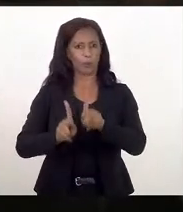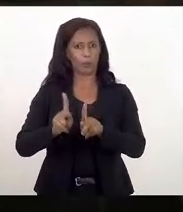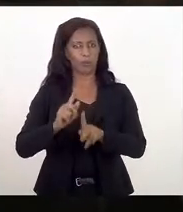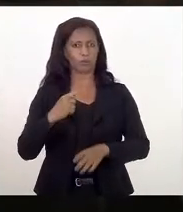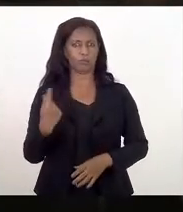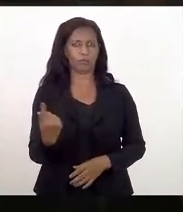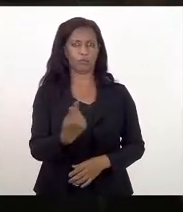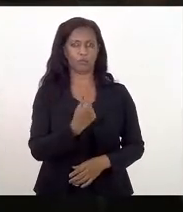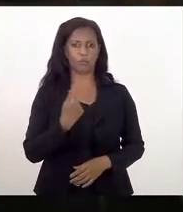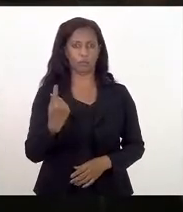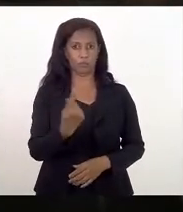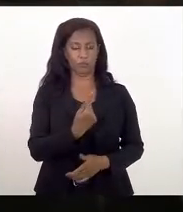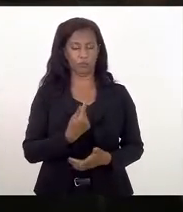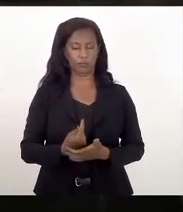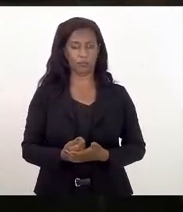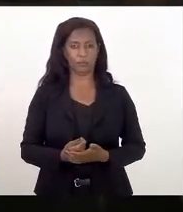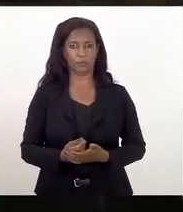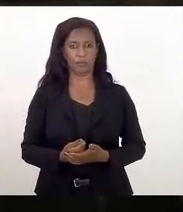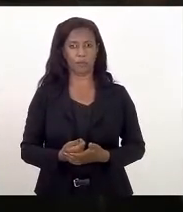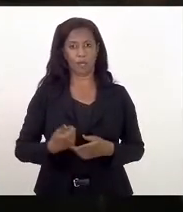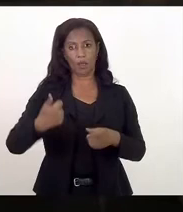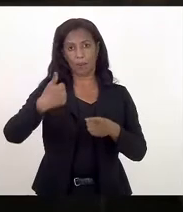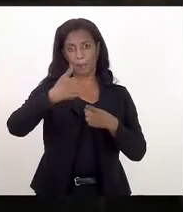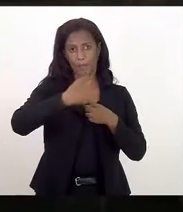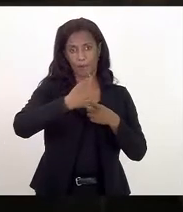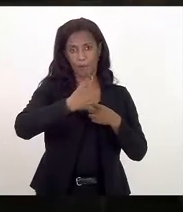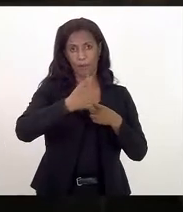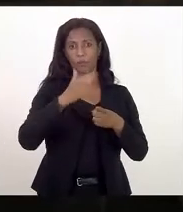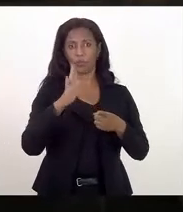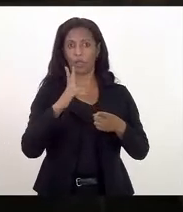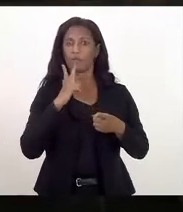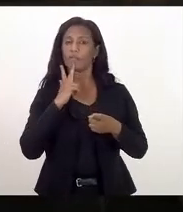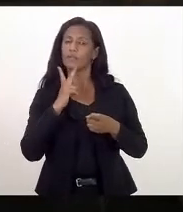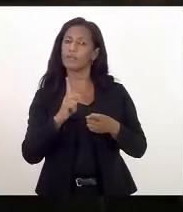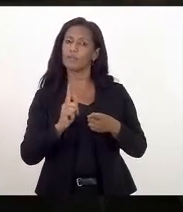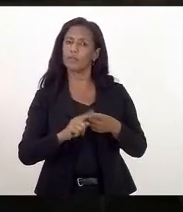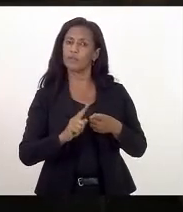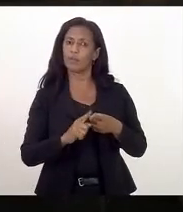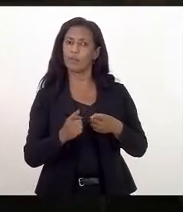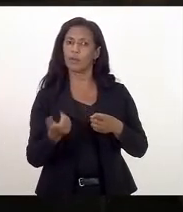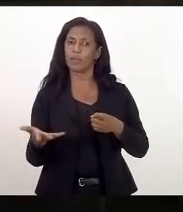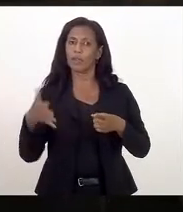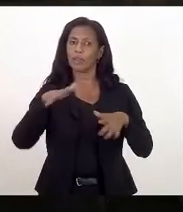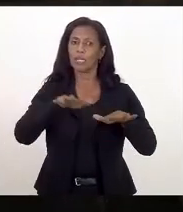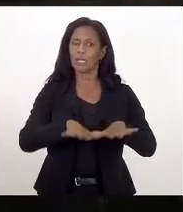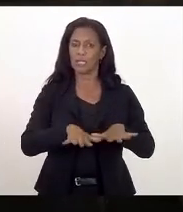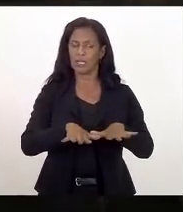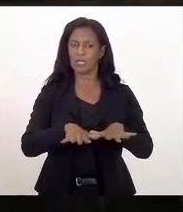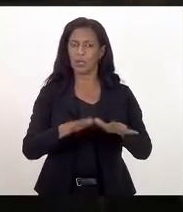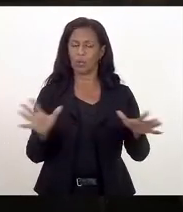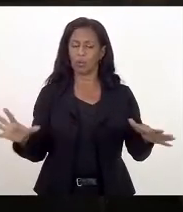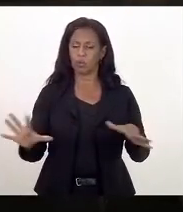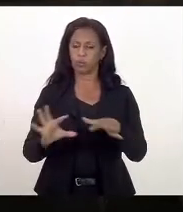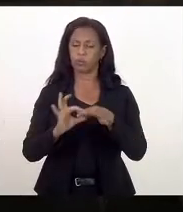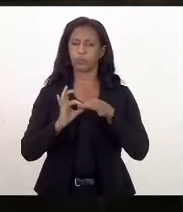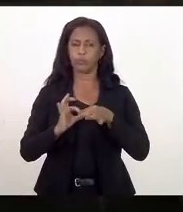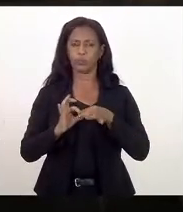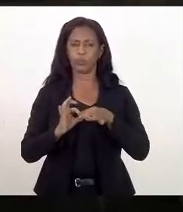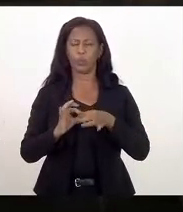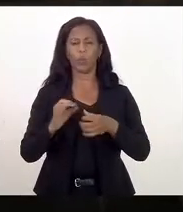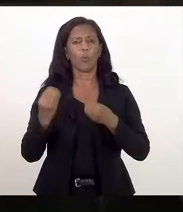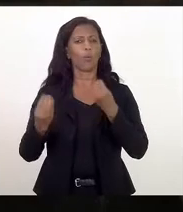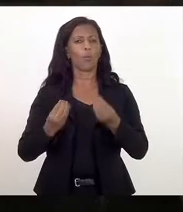geral. O primeiro, já foi dito aqui, se refere à integração dos poderes, né? O quanto que a Defensoria sempre esteve